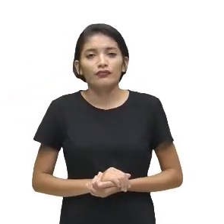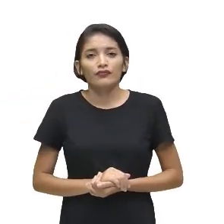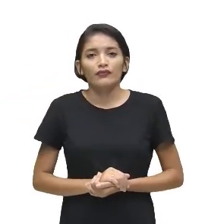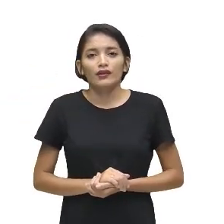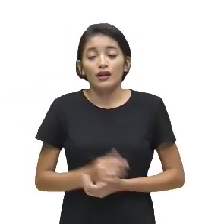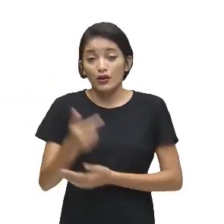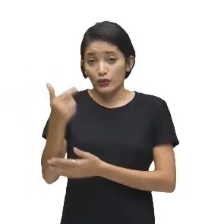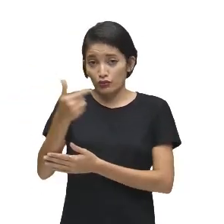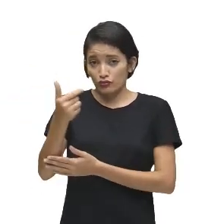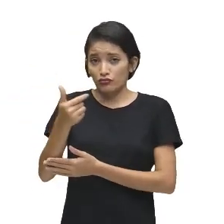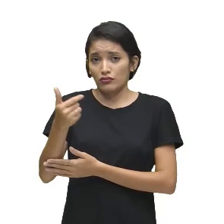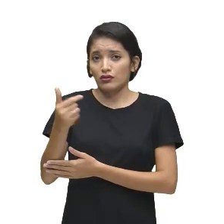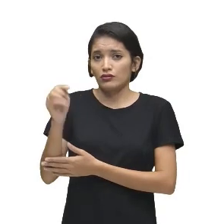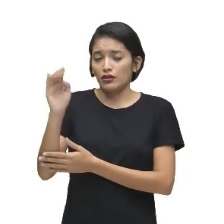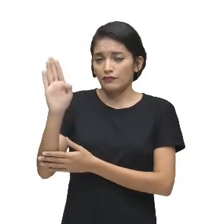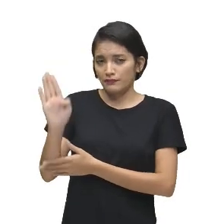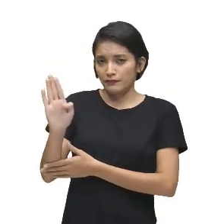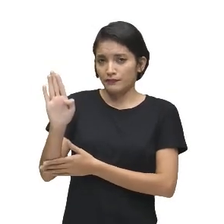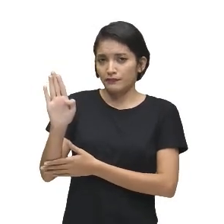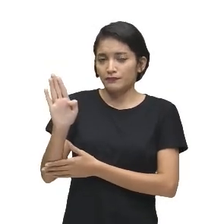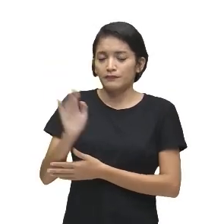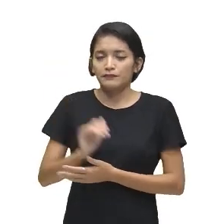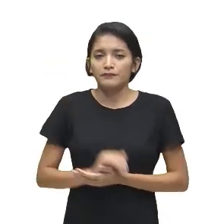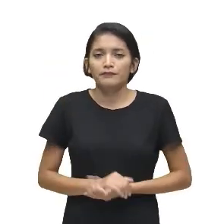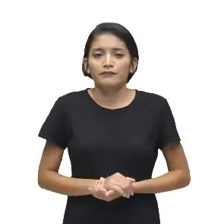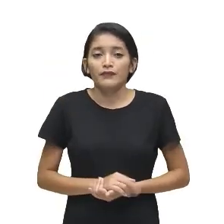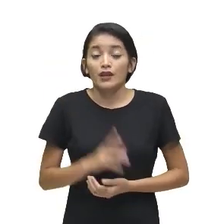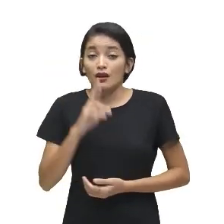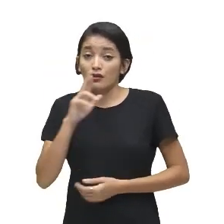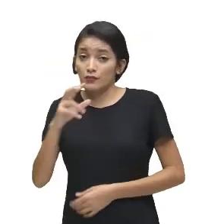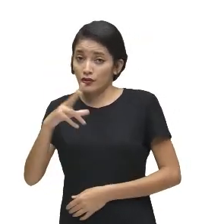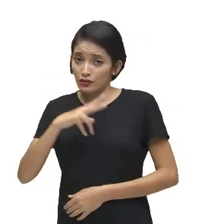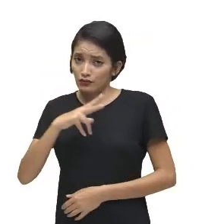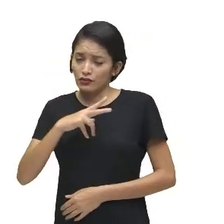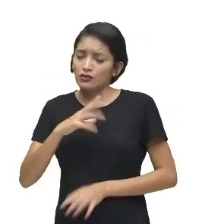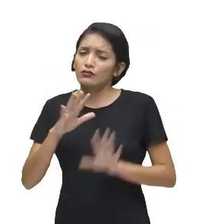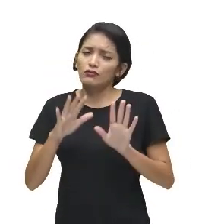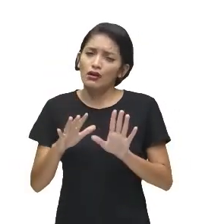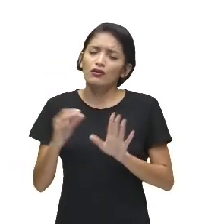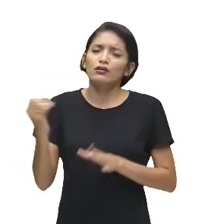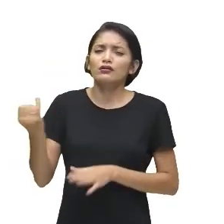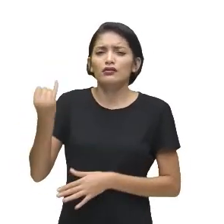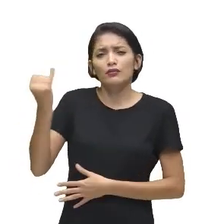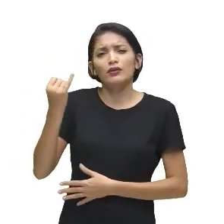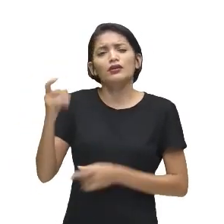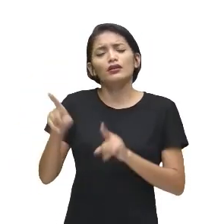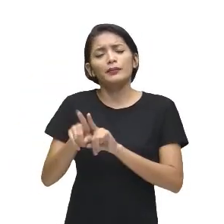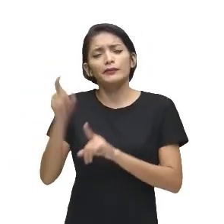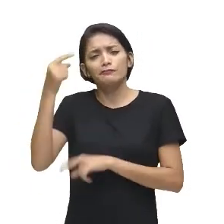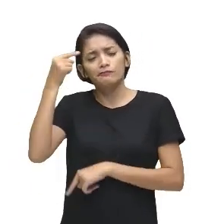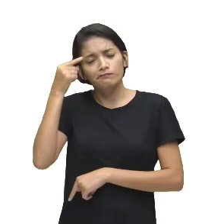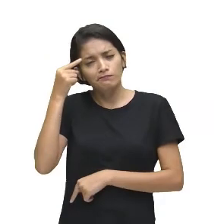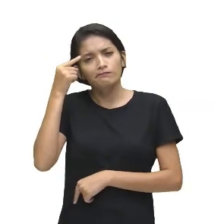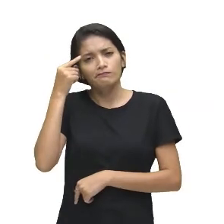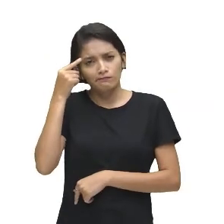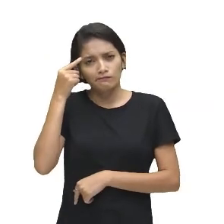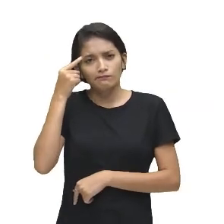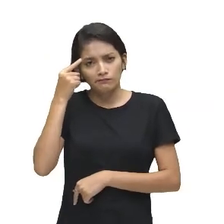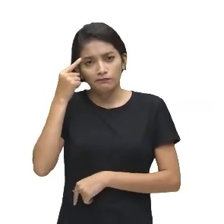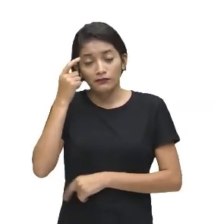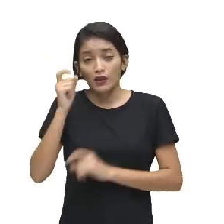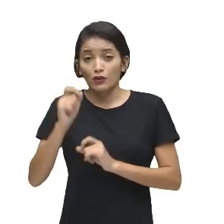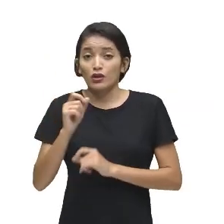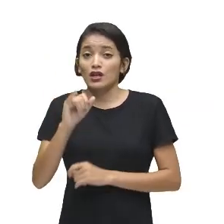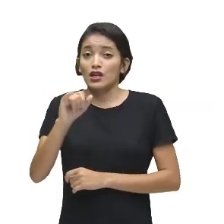segundo tópico. Aqui é uma resposta pessoal, mas é importante também você ter consciência. É a